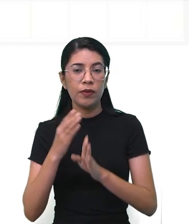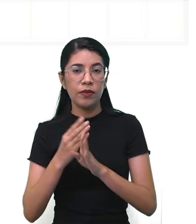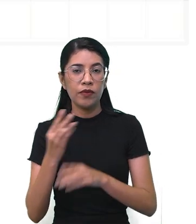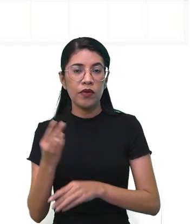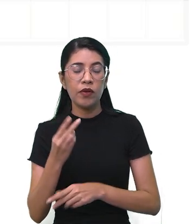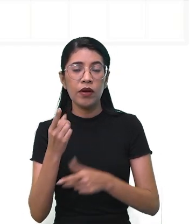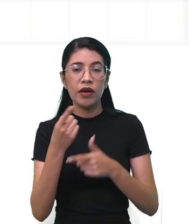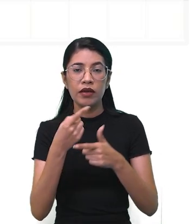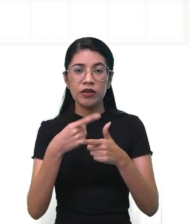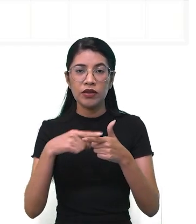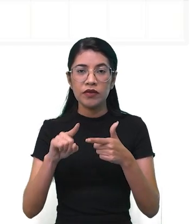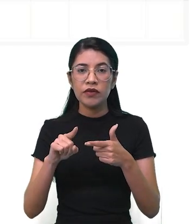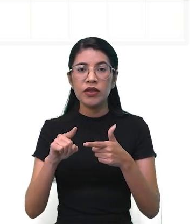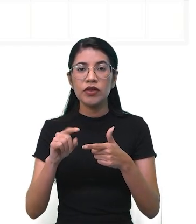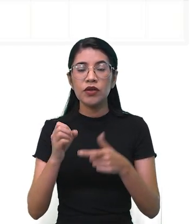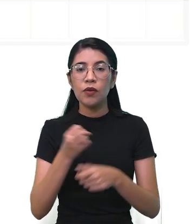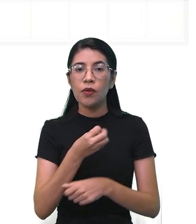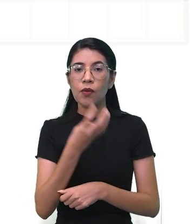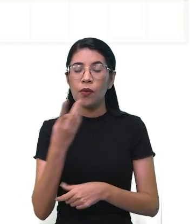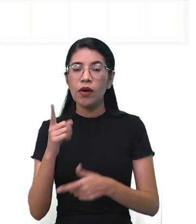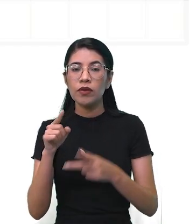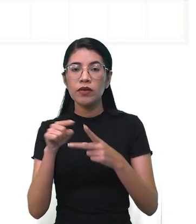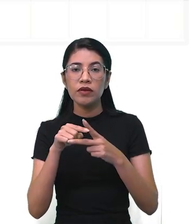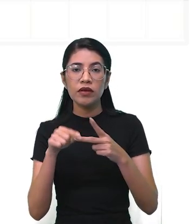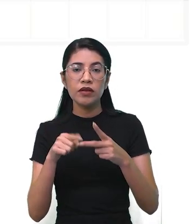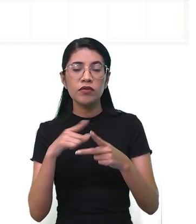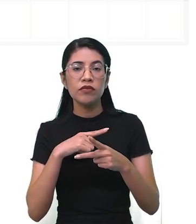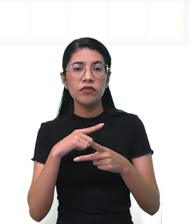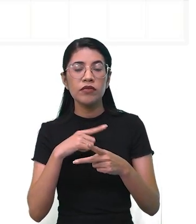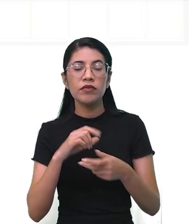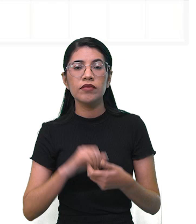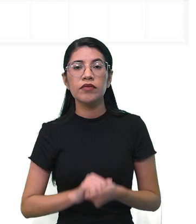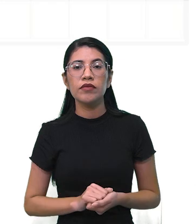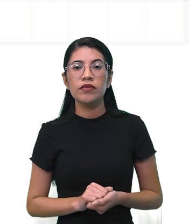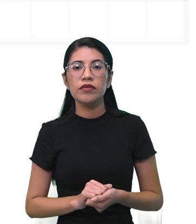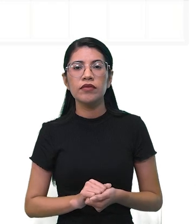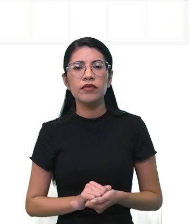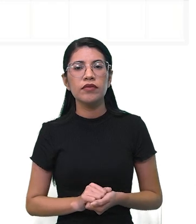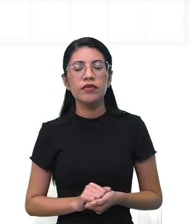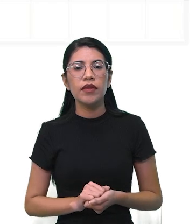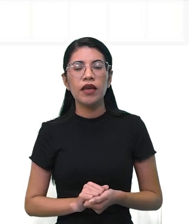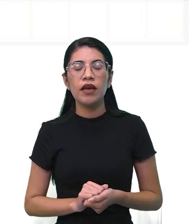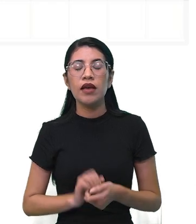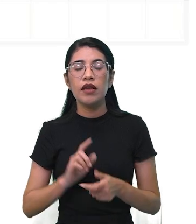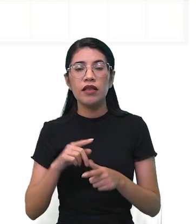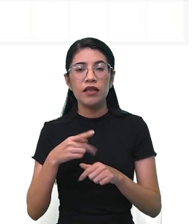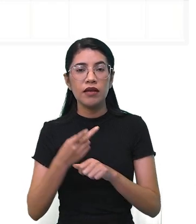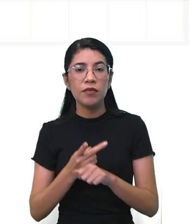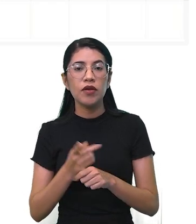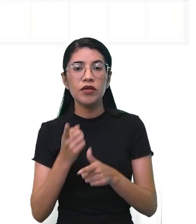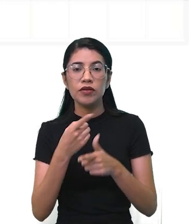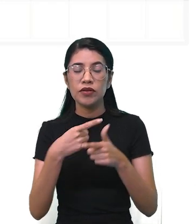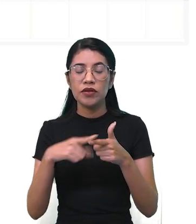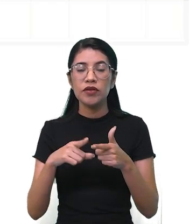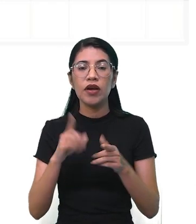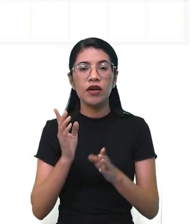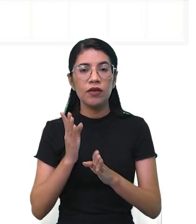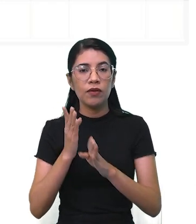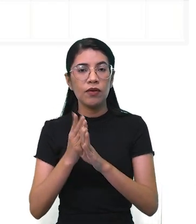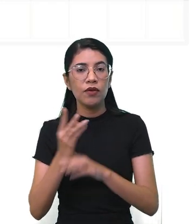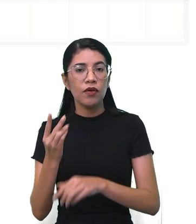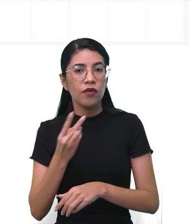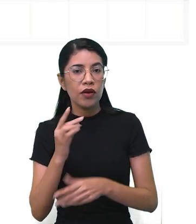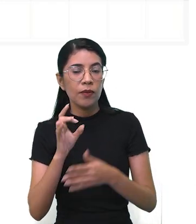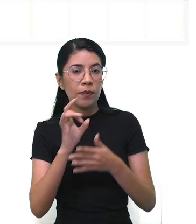pela quantidade de ângulos que você tem nesse polígono. Divide pela quantidade, aí você vai encontrar o valor de